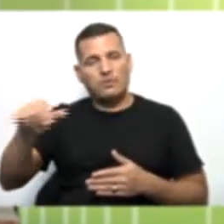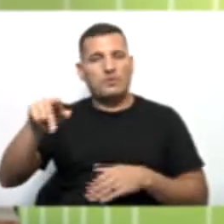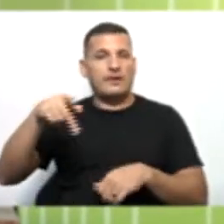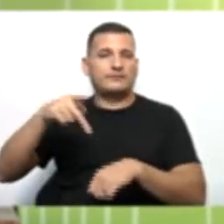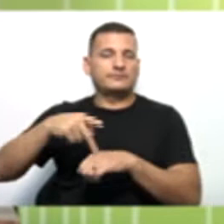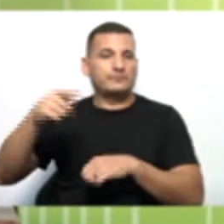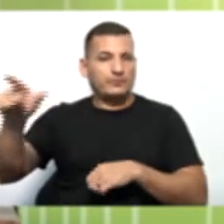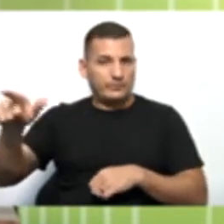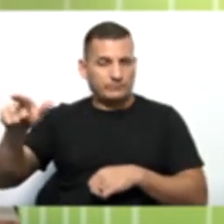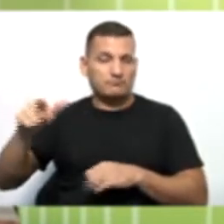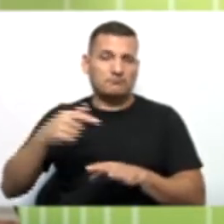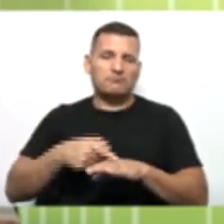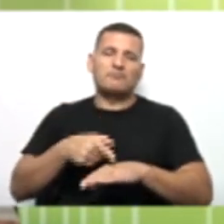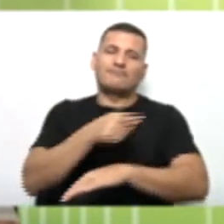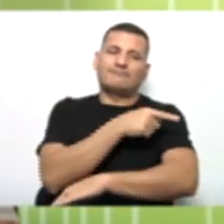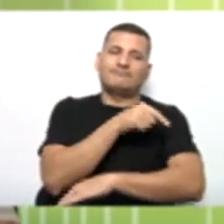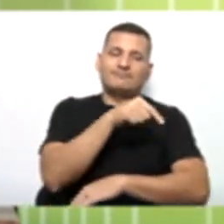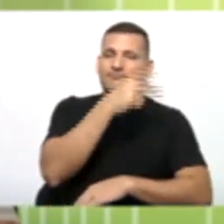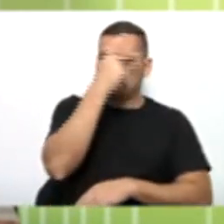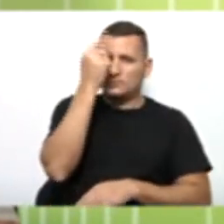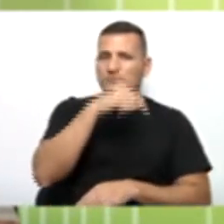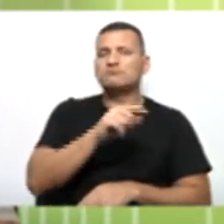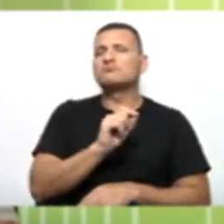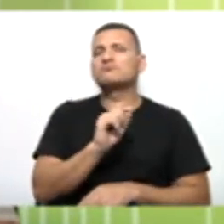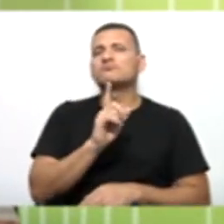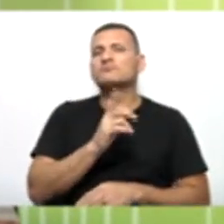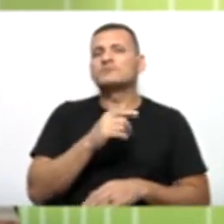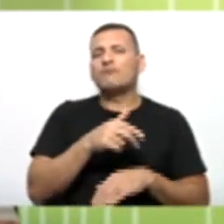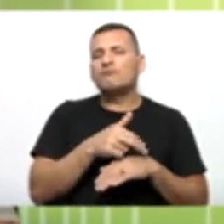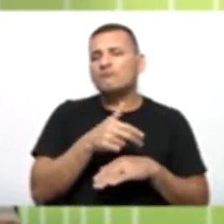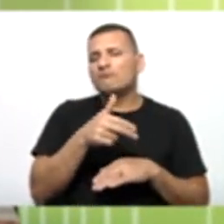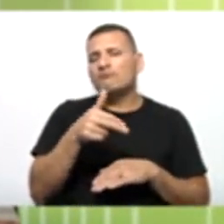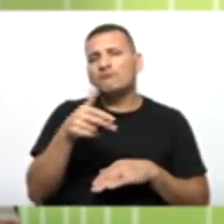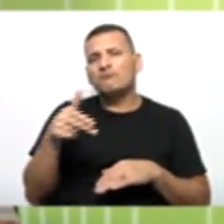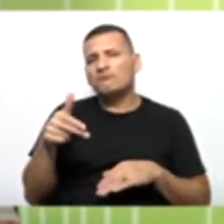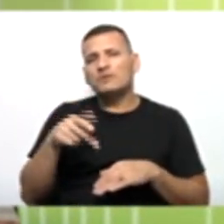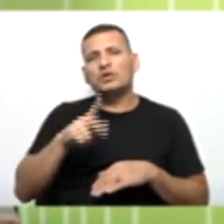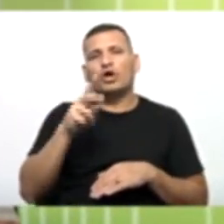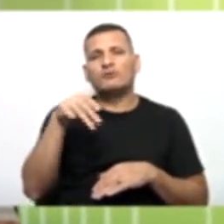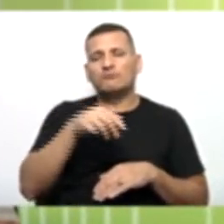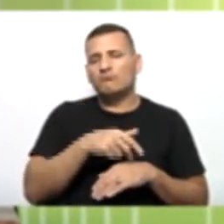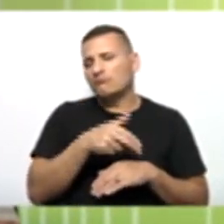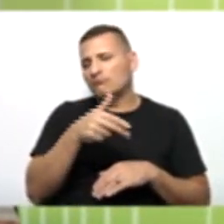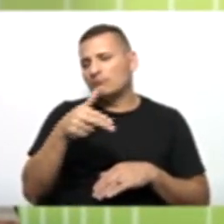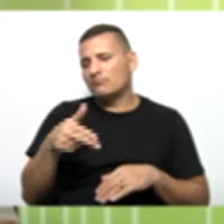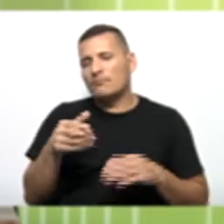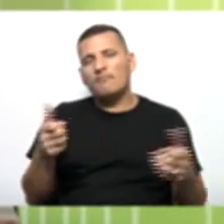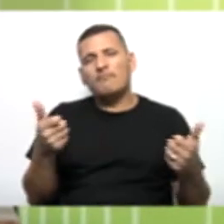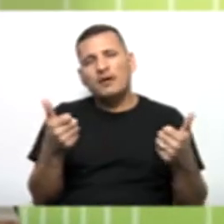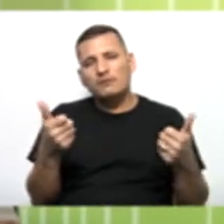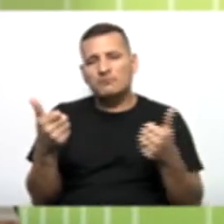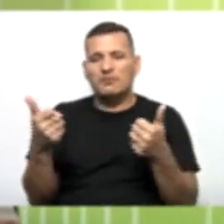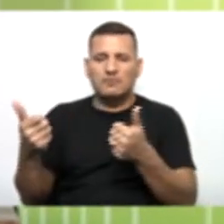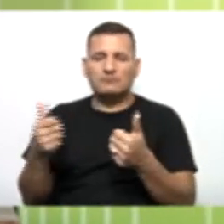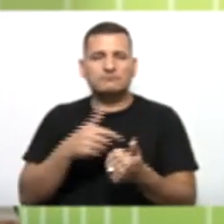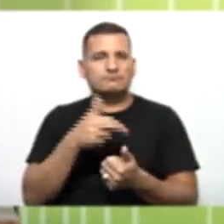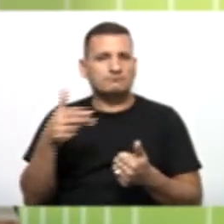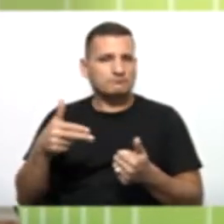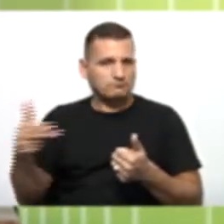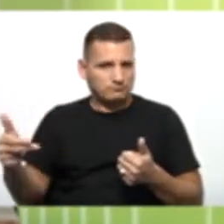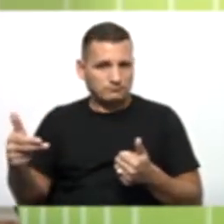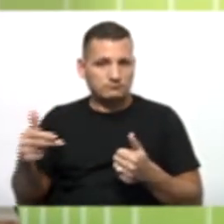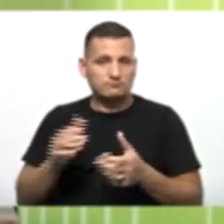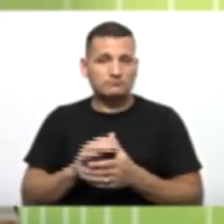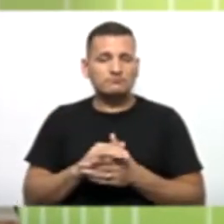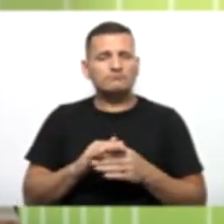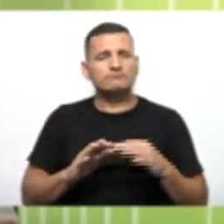Enquanto, naquela época, as pessoas no máximo se movimentavam algumas centenas de quilômetros. Não se locomoviam tanto como hoje. E tudo